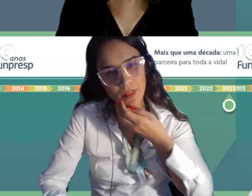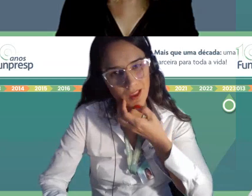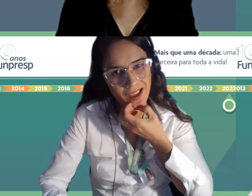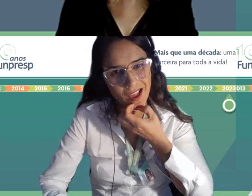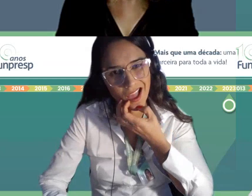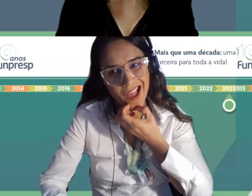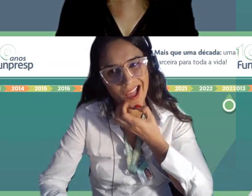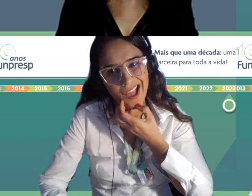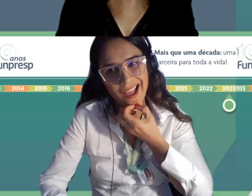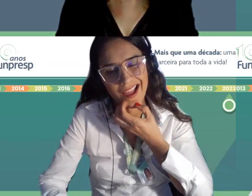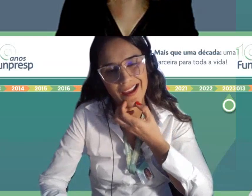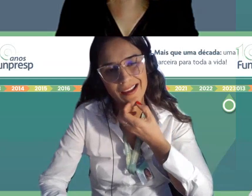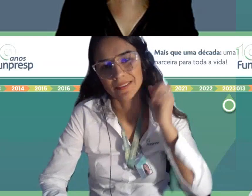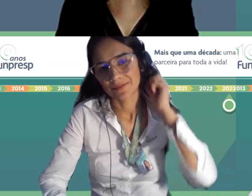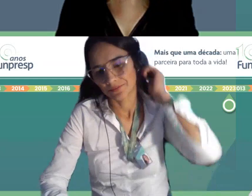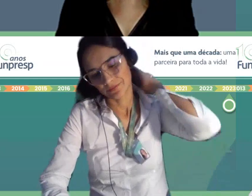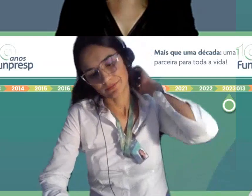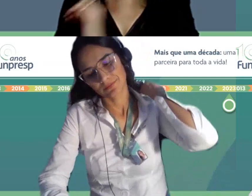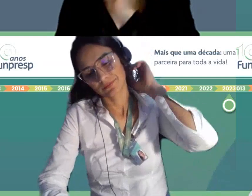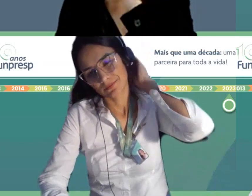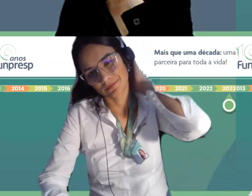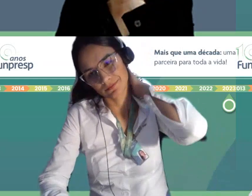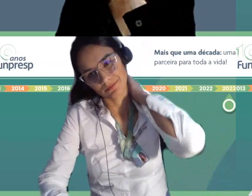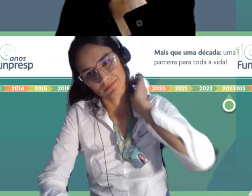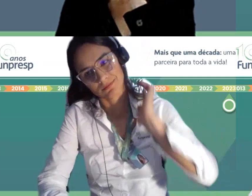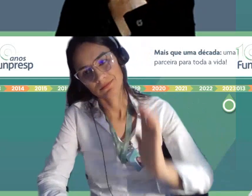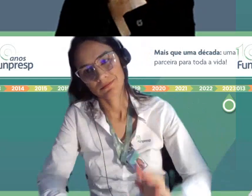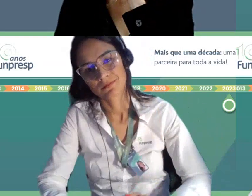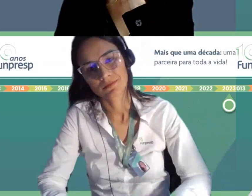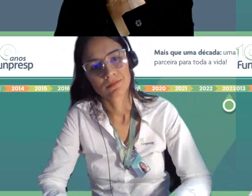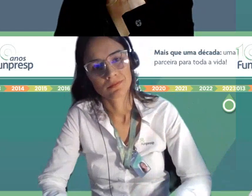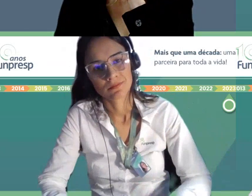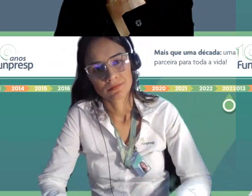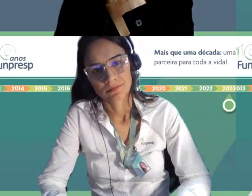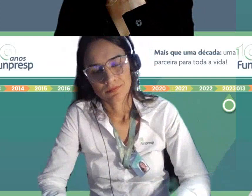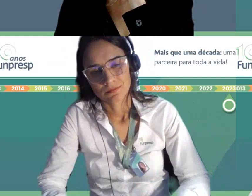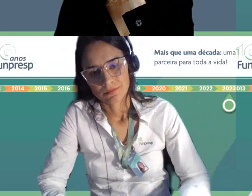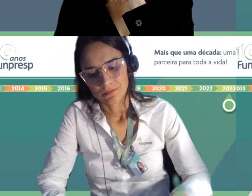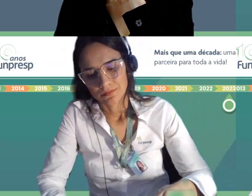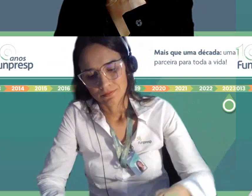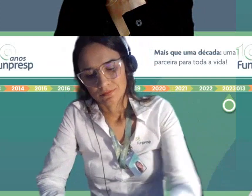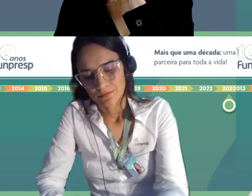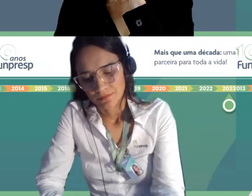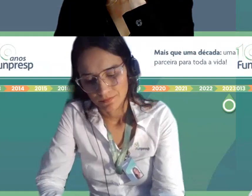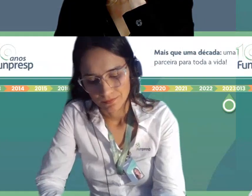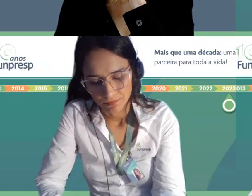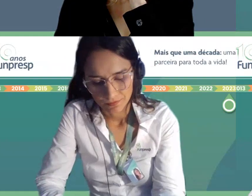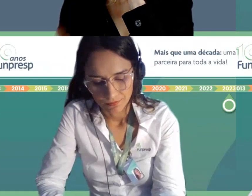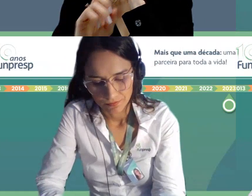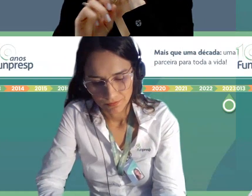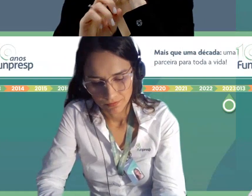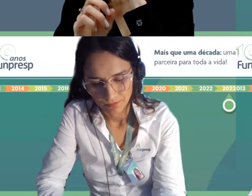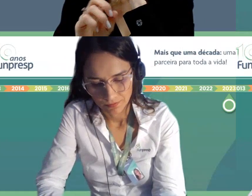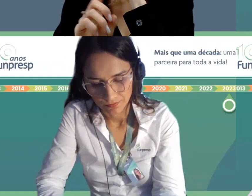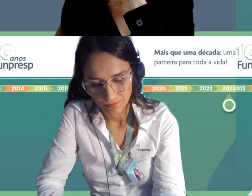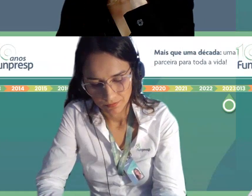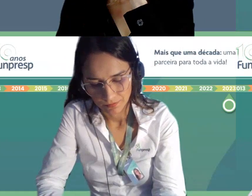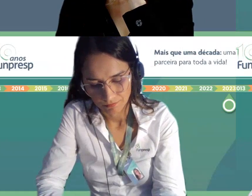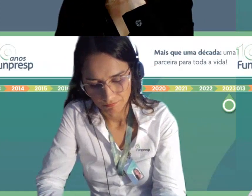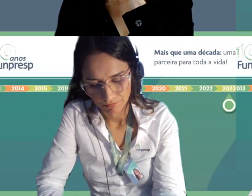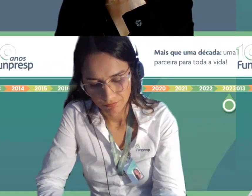E a contribuição contra-cheque já. Exato. E a contribuição que o governo faz, essa vai para,